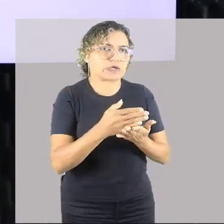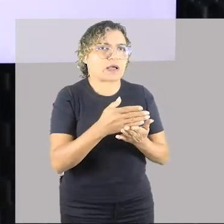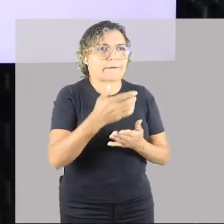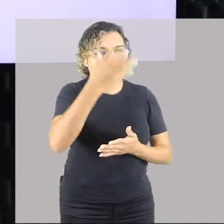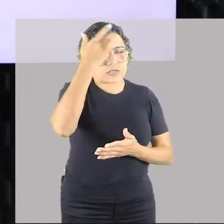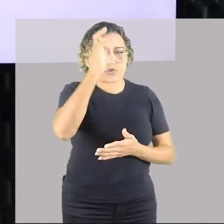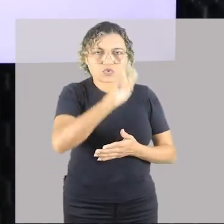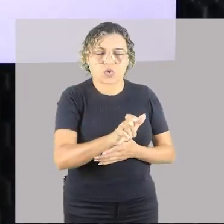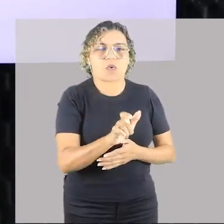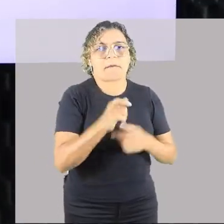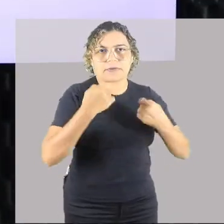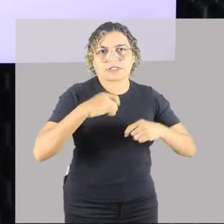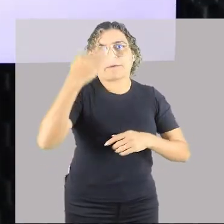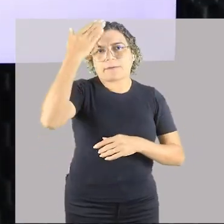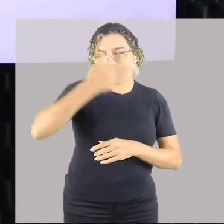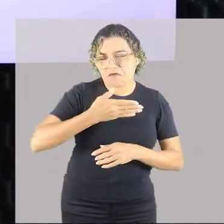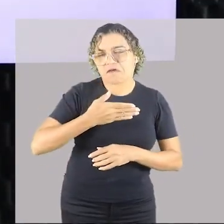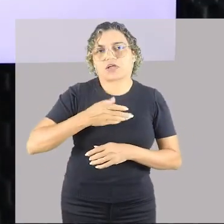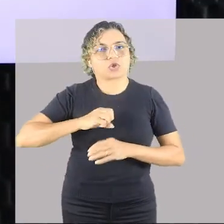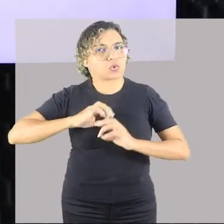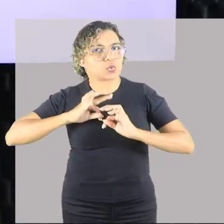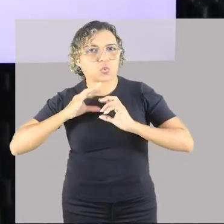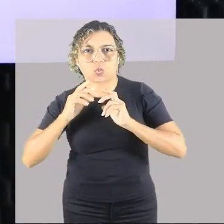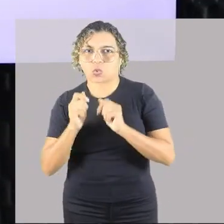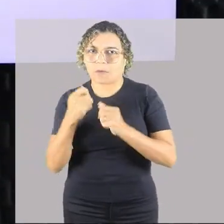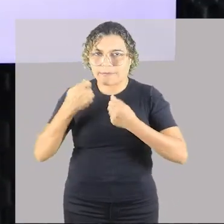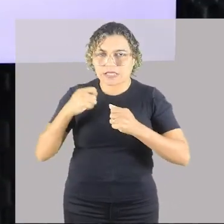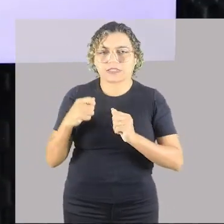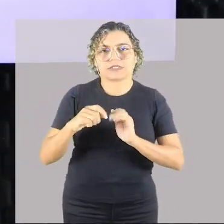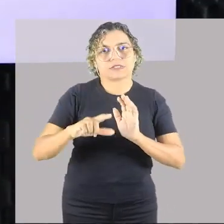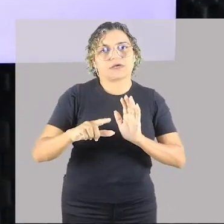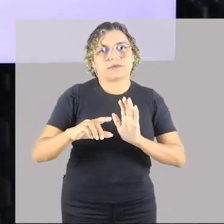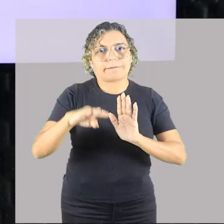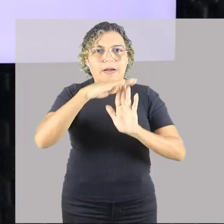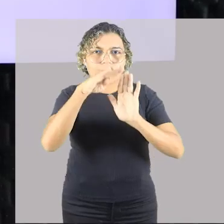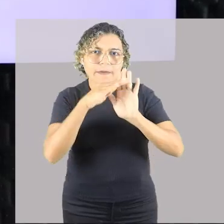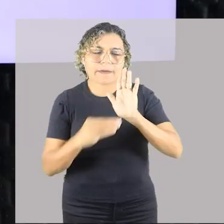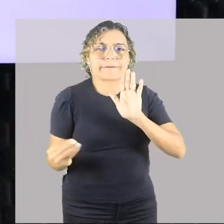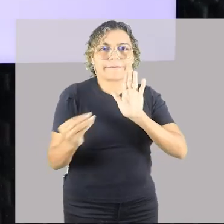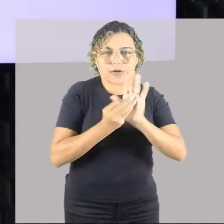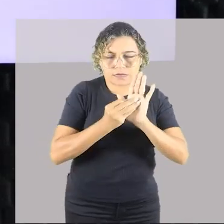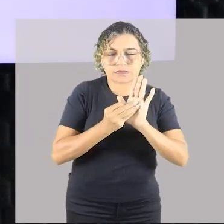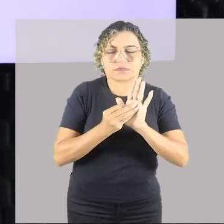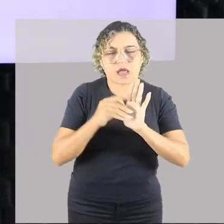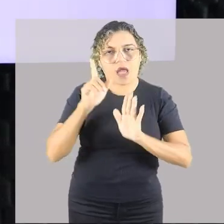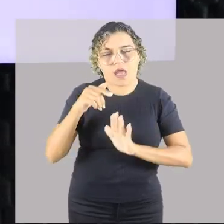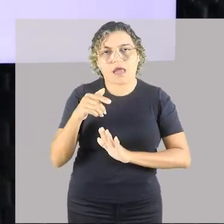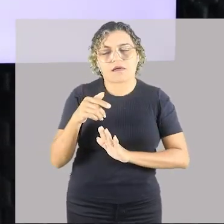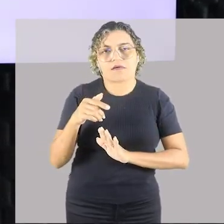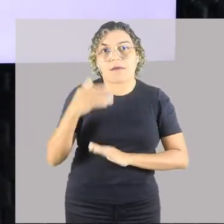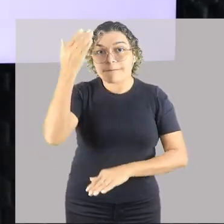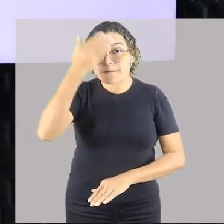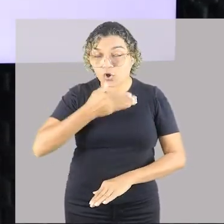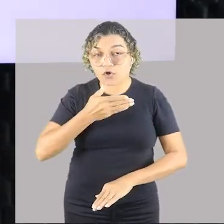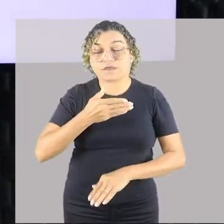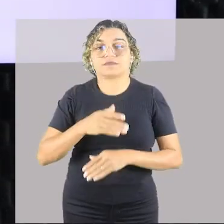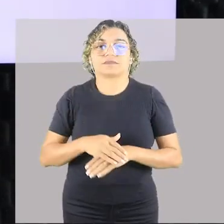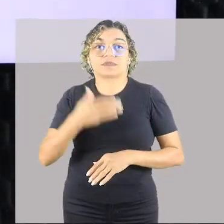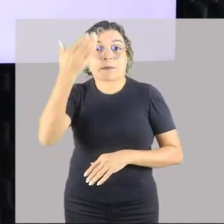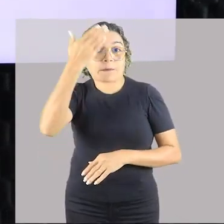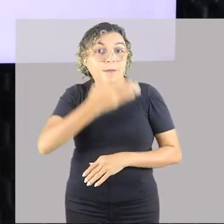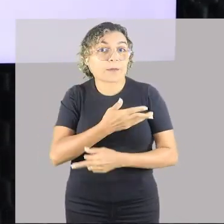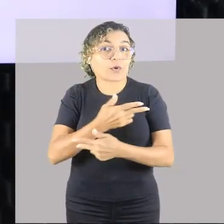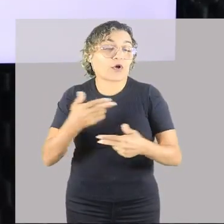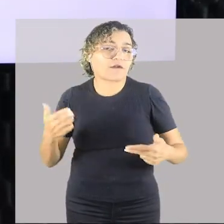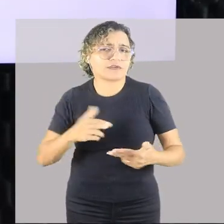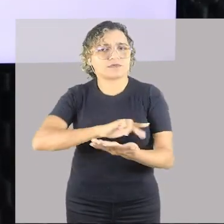instaurado por alguém, essa pessoa tem que comprovar o que ela colocou. E aí essa é a fase na instrução justamente da produção de provas. E as